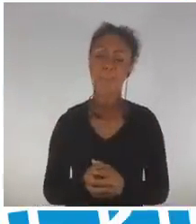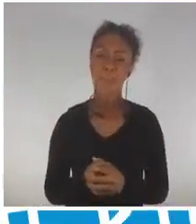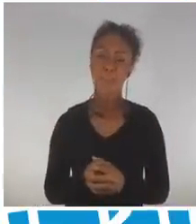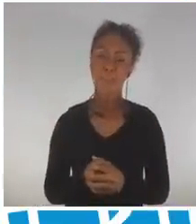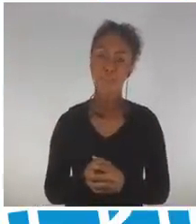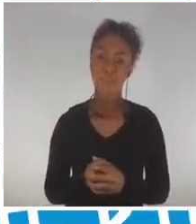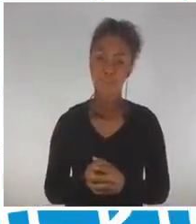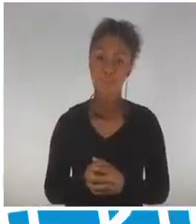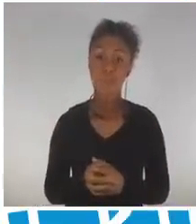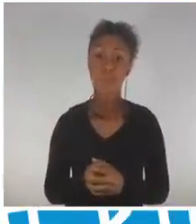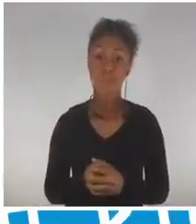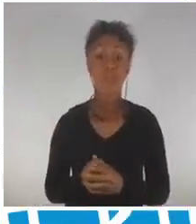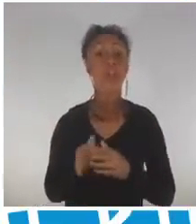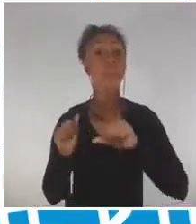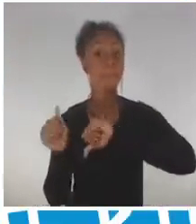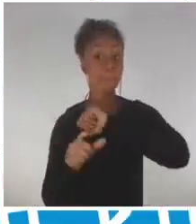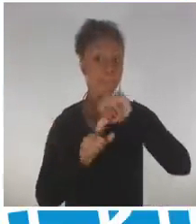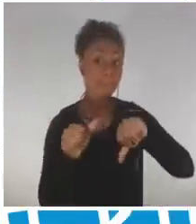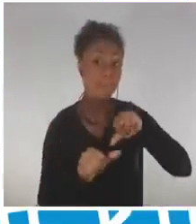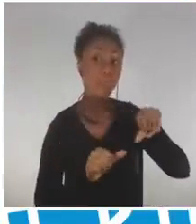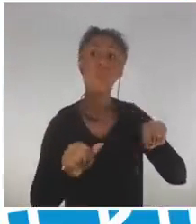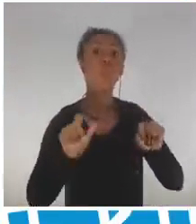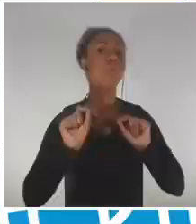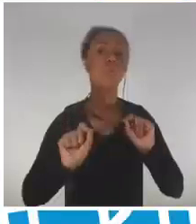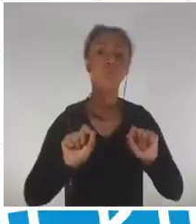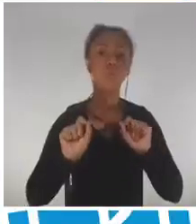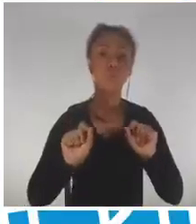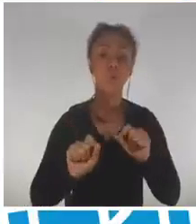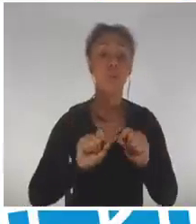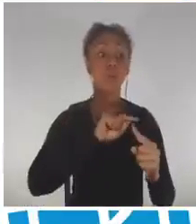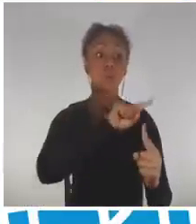Também mudanças de finalidade,